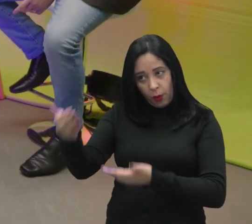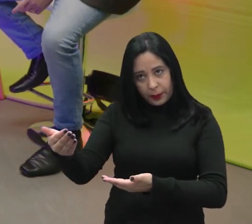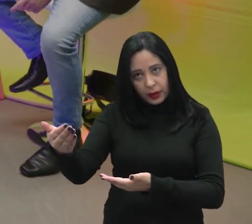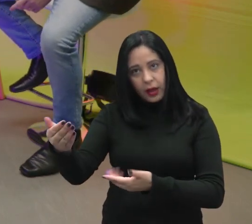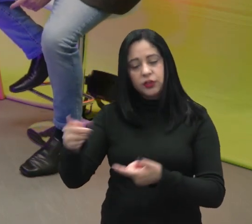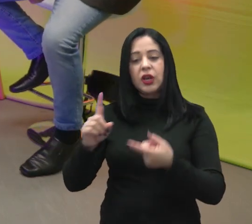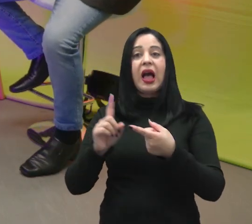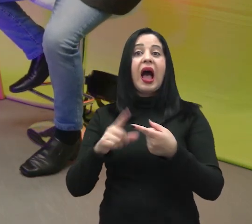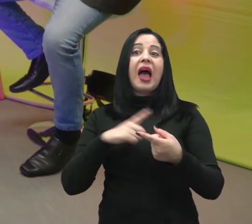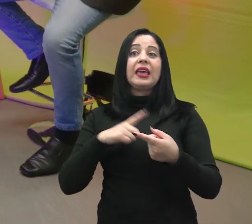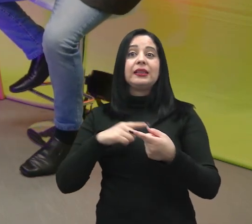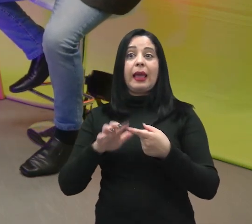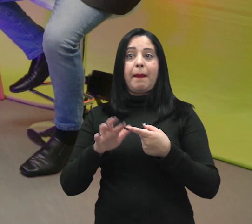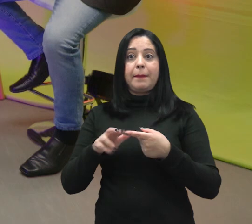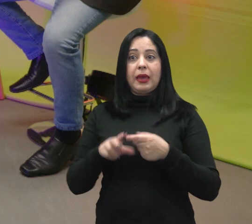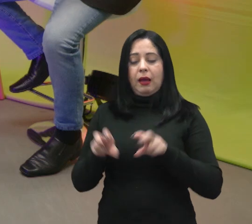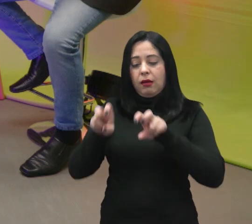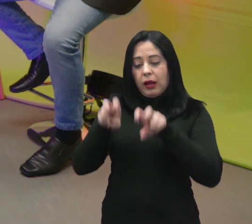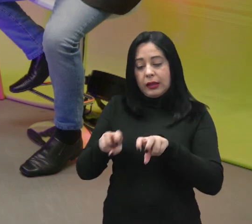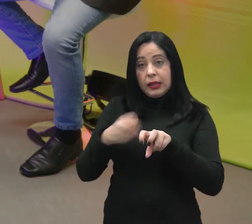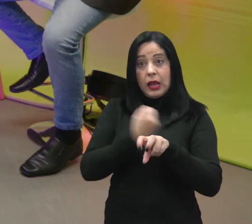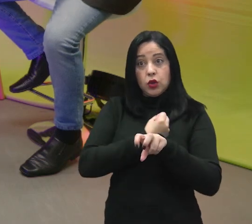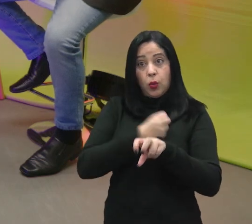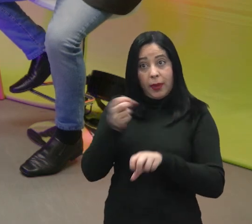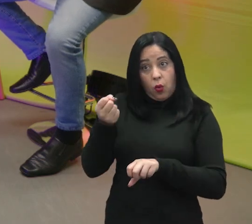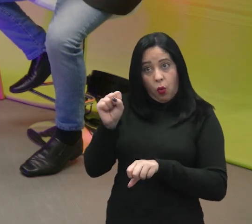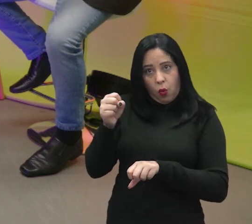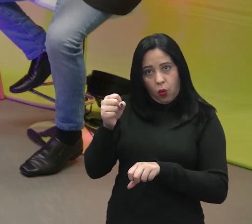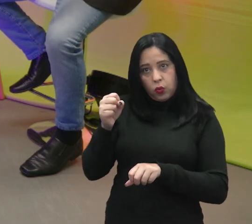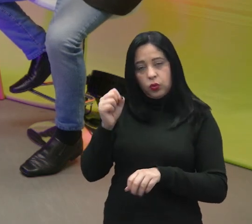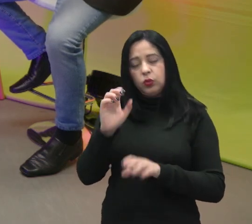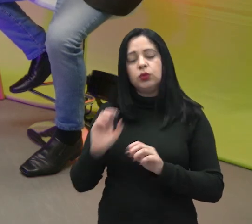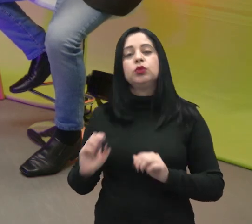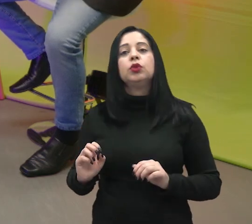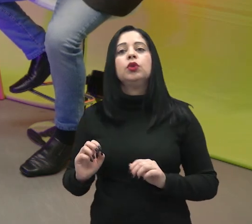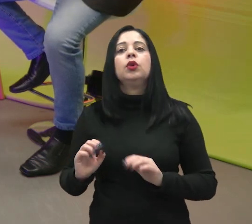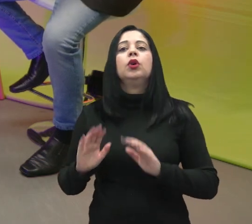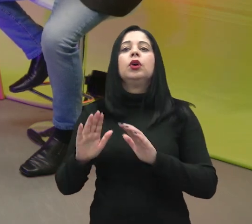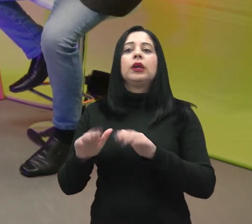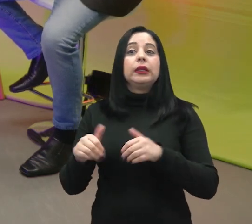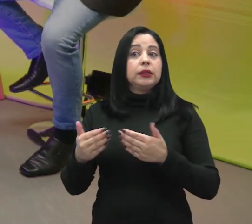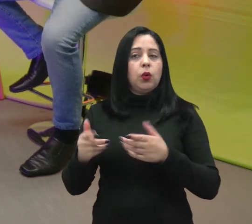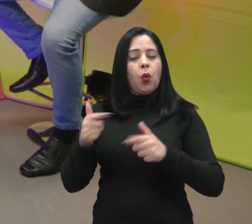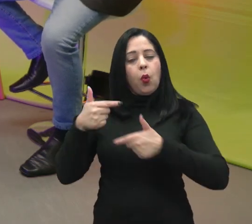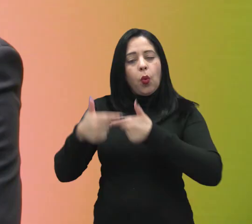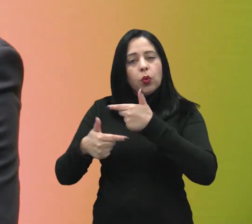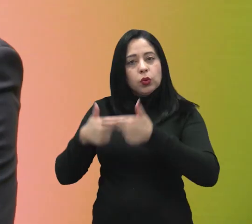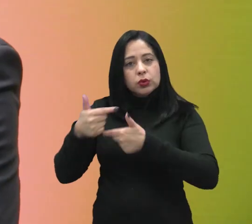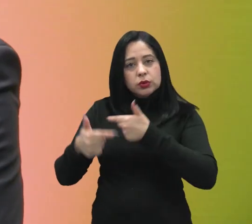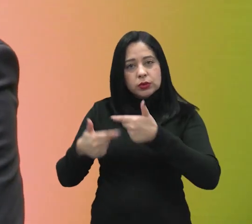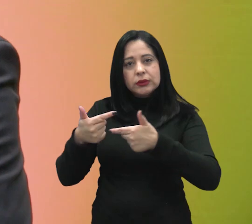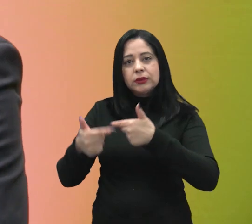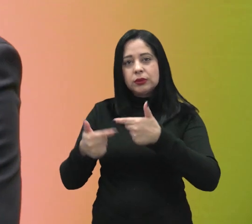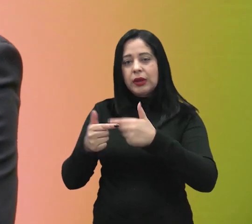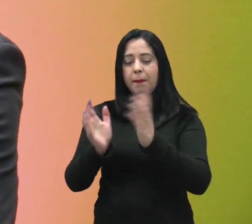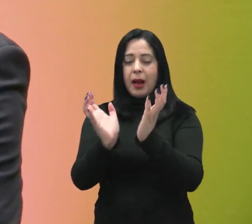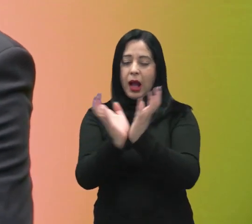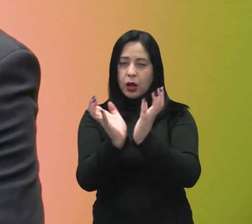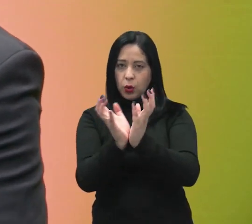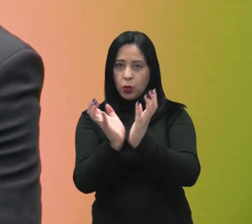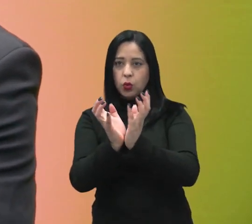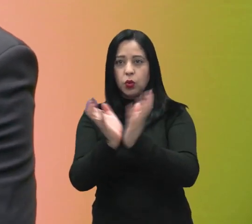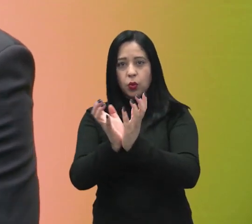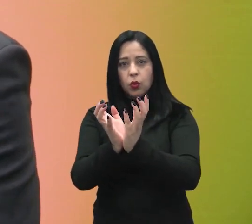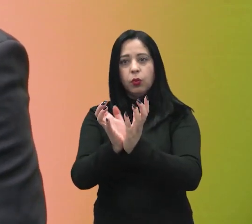Hilda Hilst. E aí, como todo trabalho em grupo, a gente traz ali as ideias e